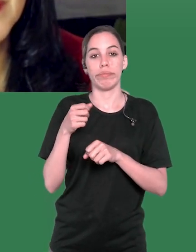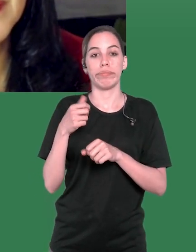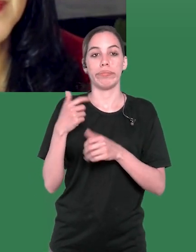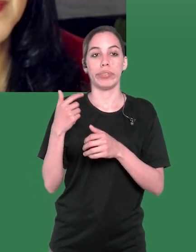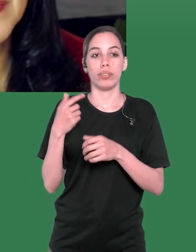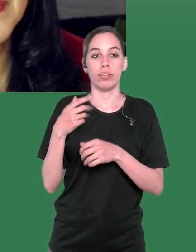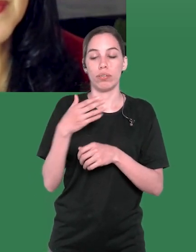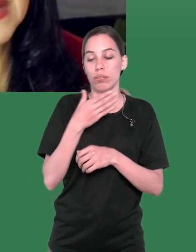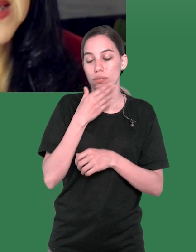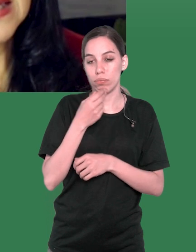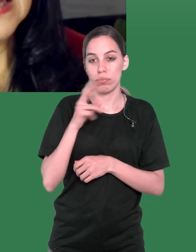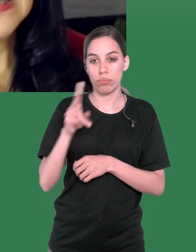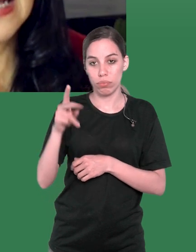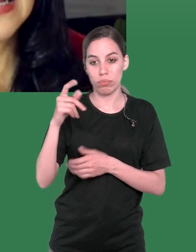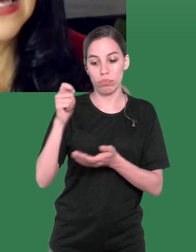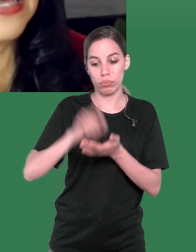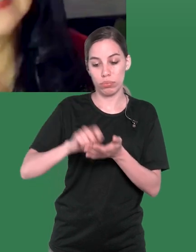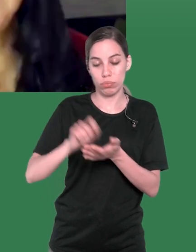adiantar um pouquinho.